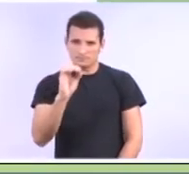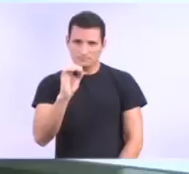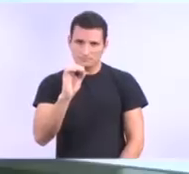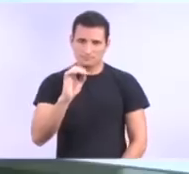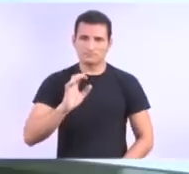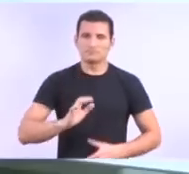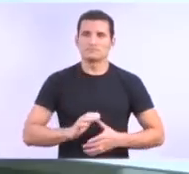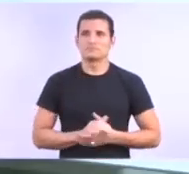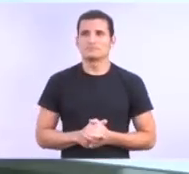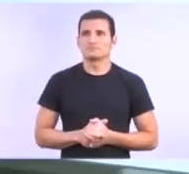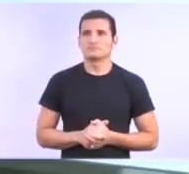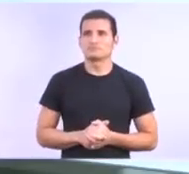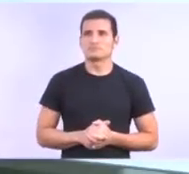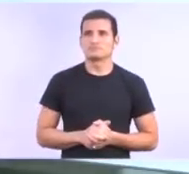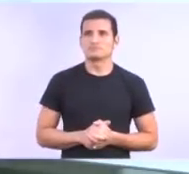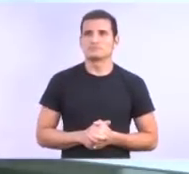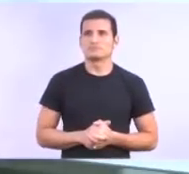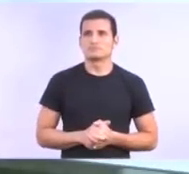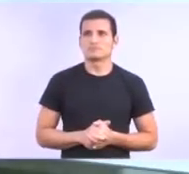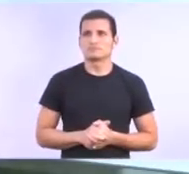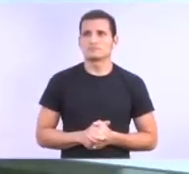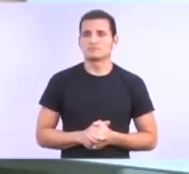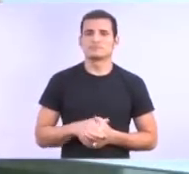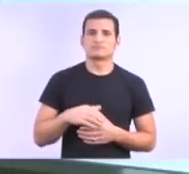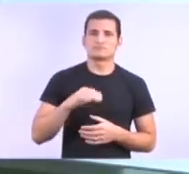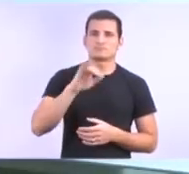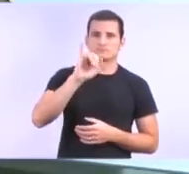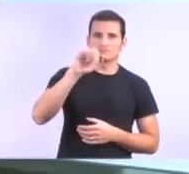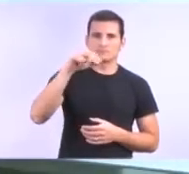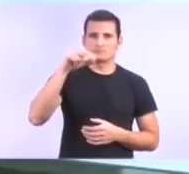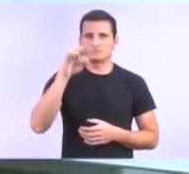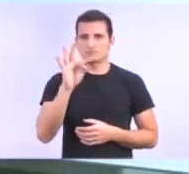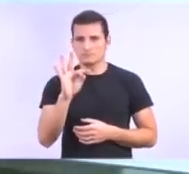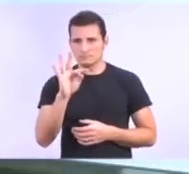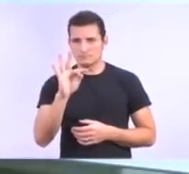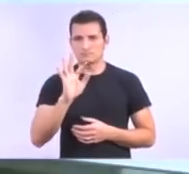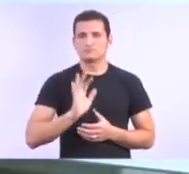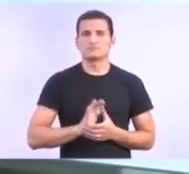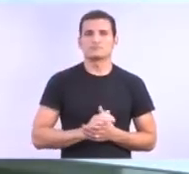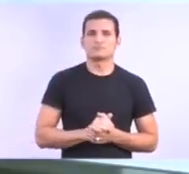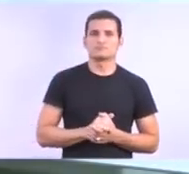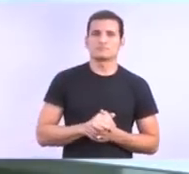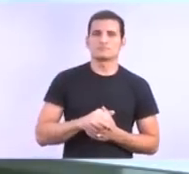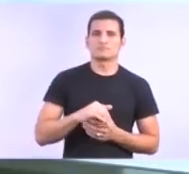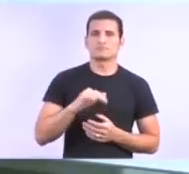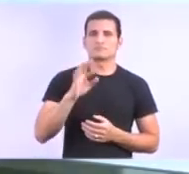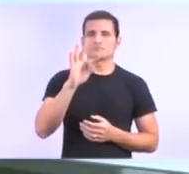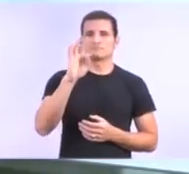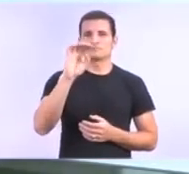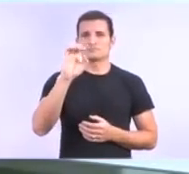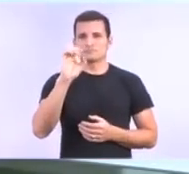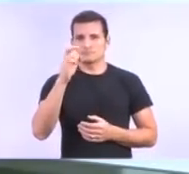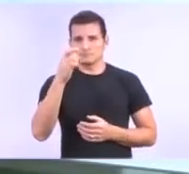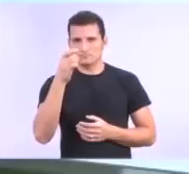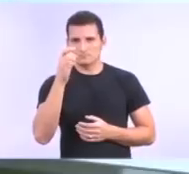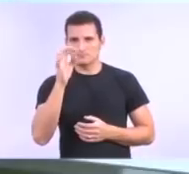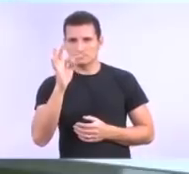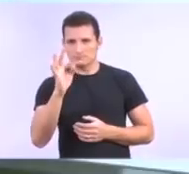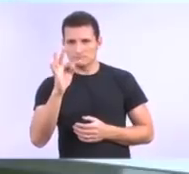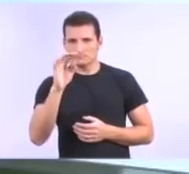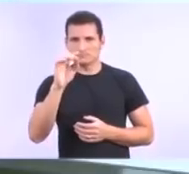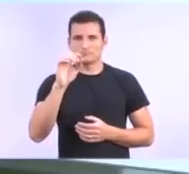lógica de programação, a gente criou uma variável podia ser do tipo inteiro, uma variável poderia ser do tipo texto, no caso uma string, uma